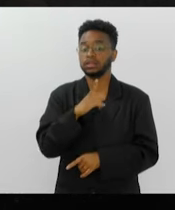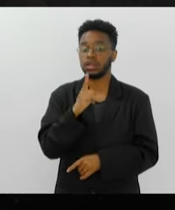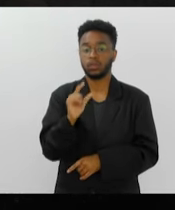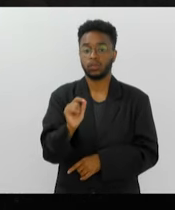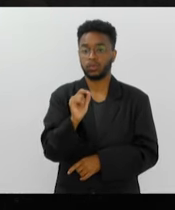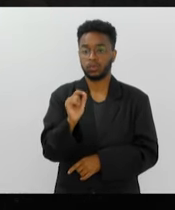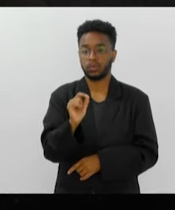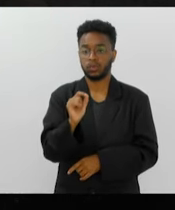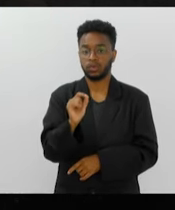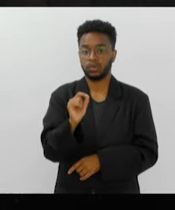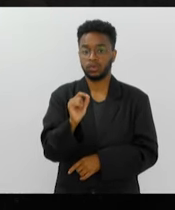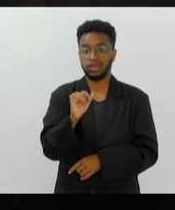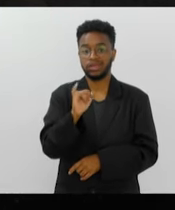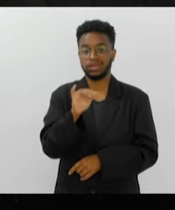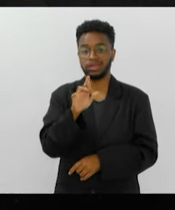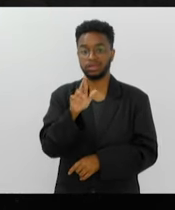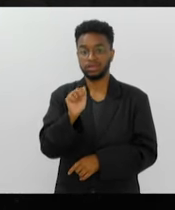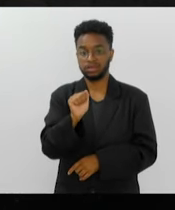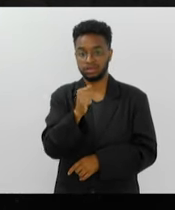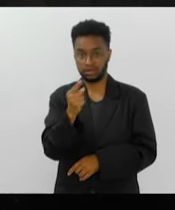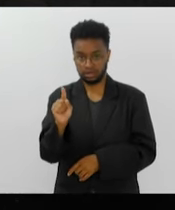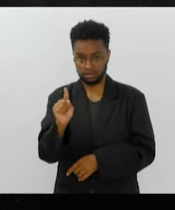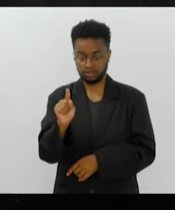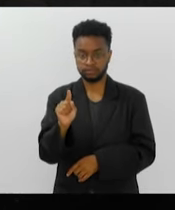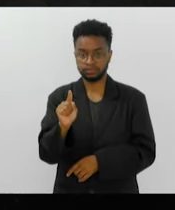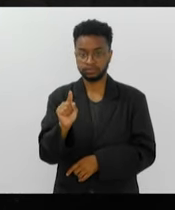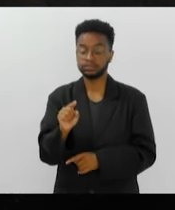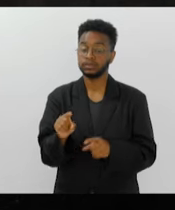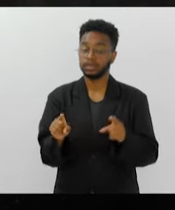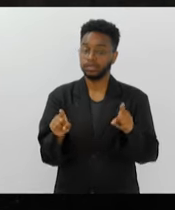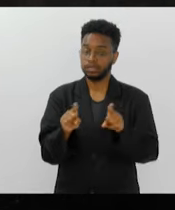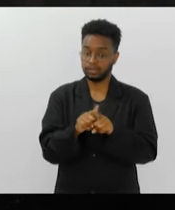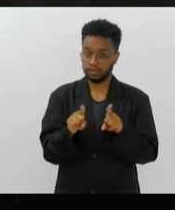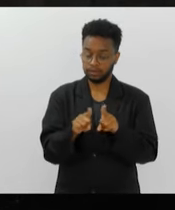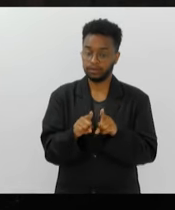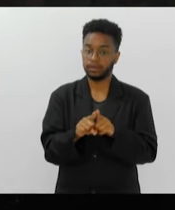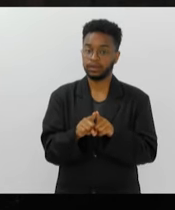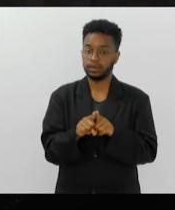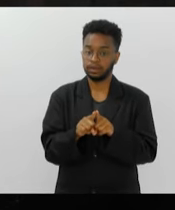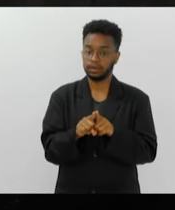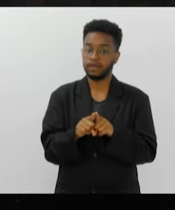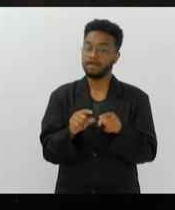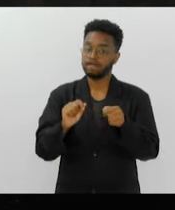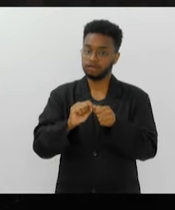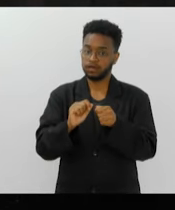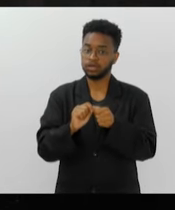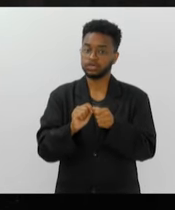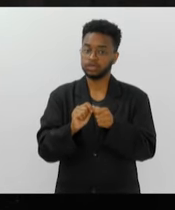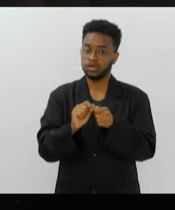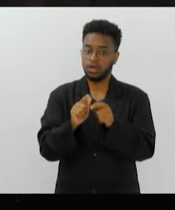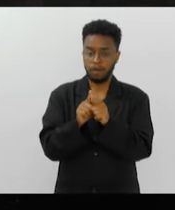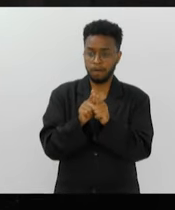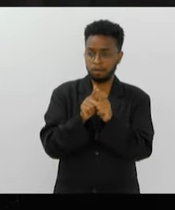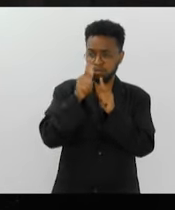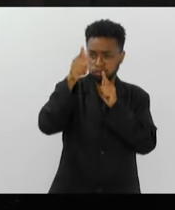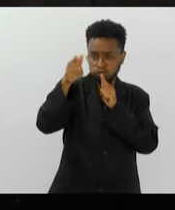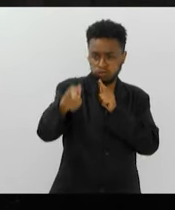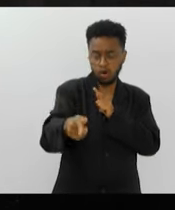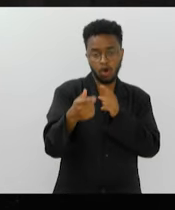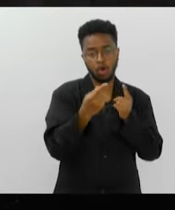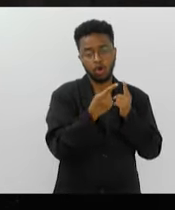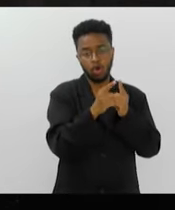o Irã que também joga míssel para Israel e